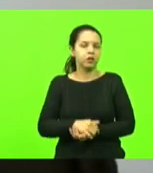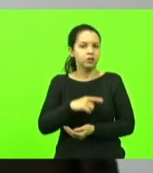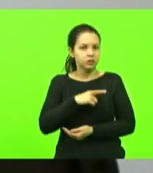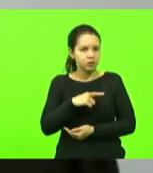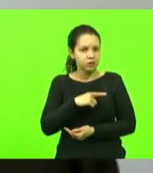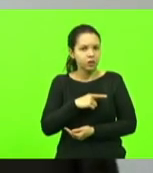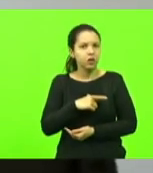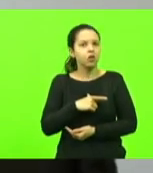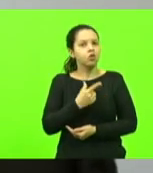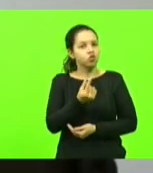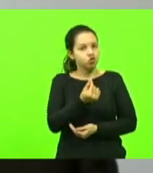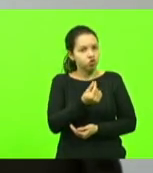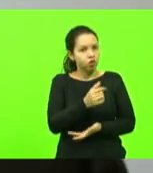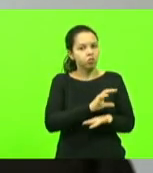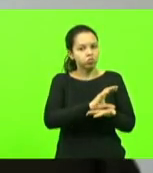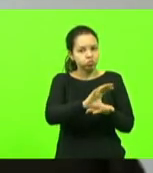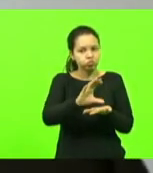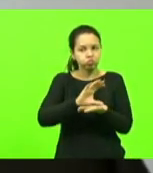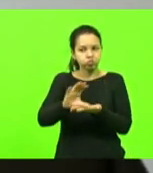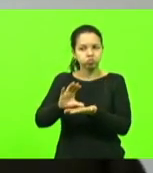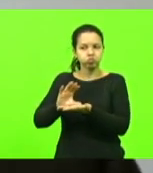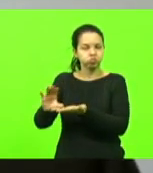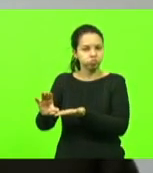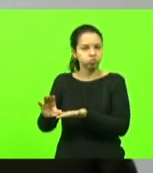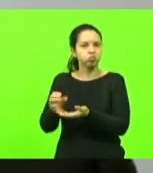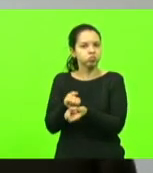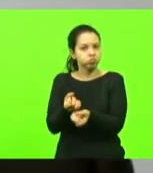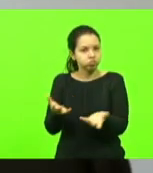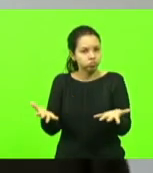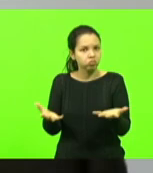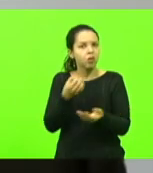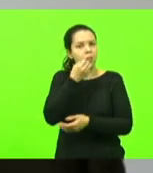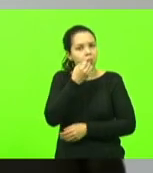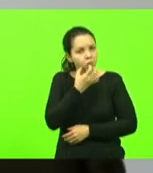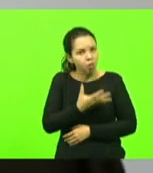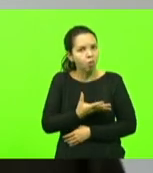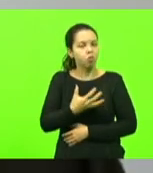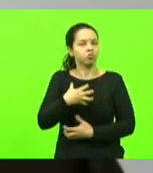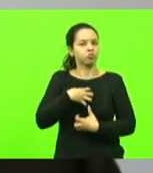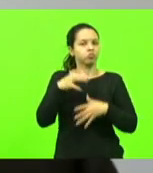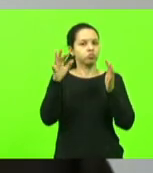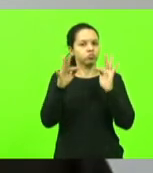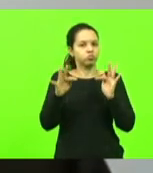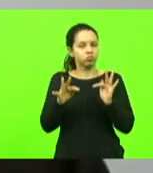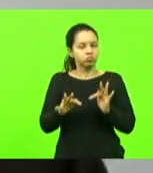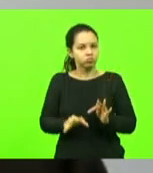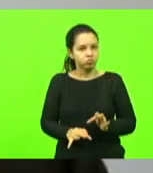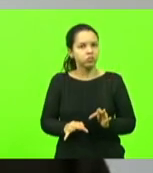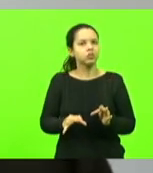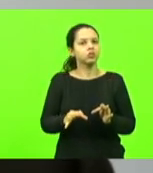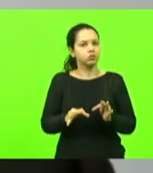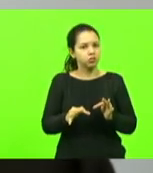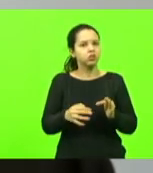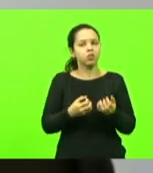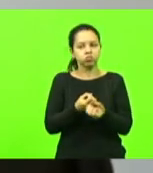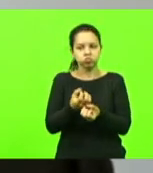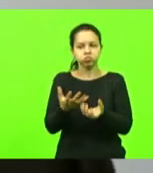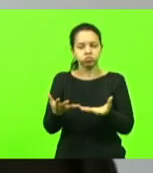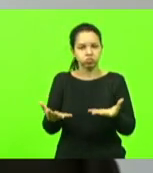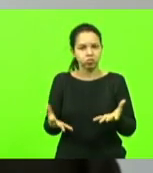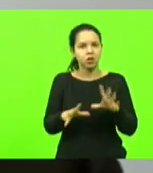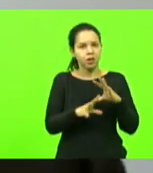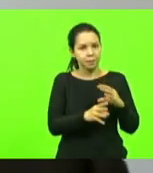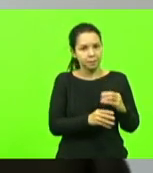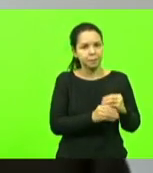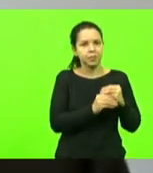serão distribuídos e entregues, que bom, a gente fica muito feliz que está acontecendo essa distribuição. As emendas vêm em